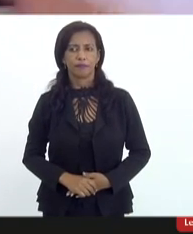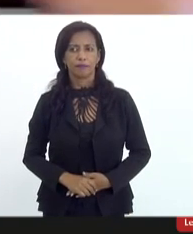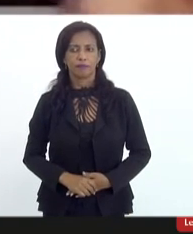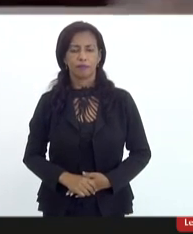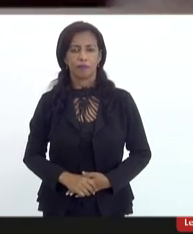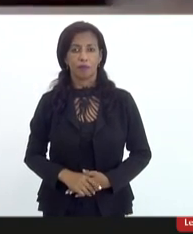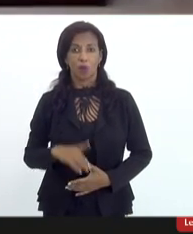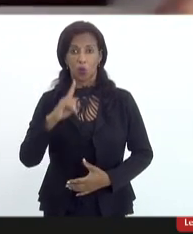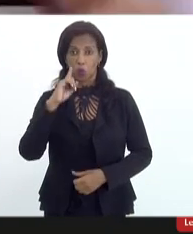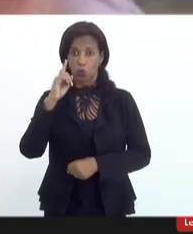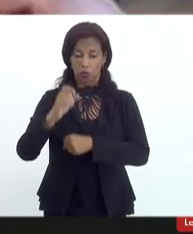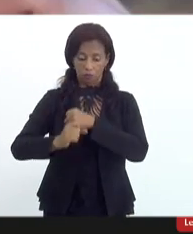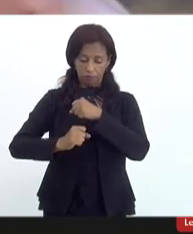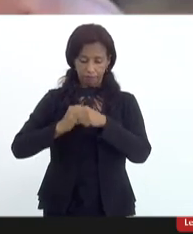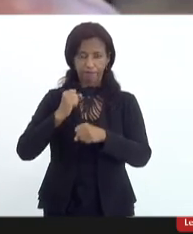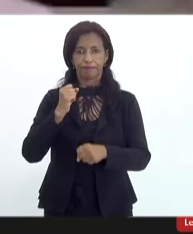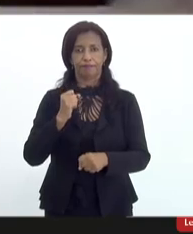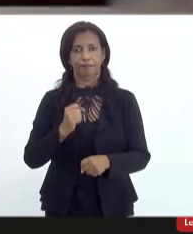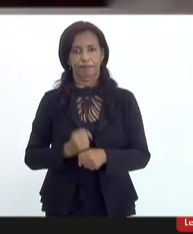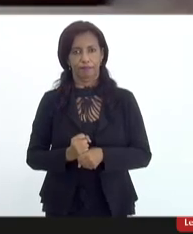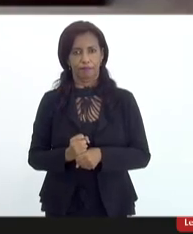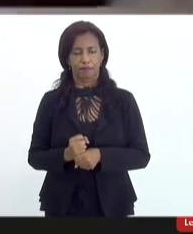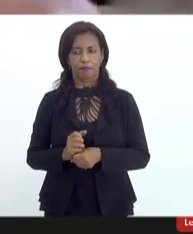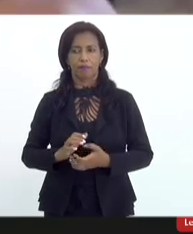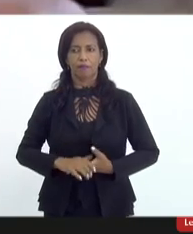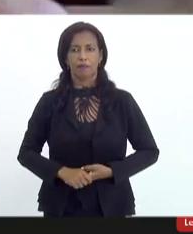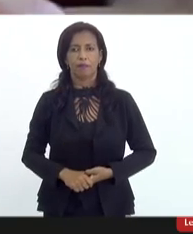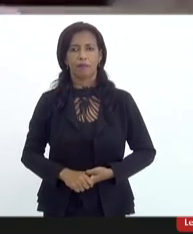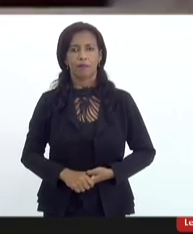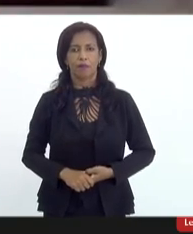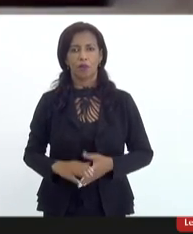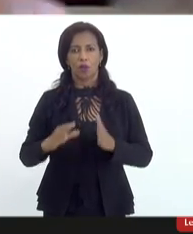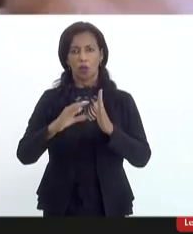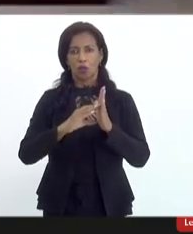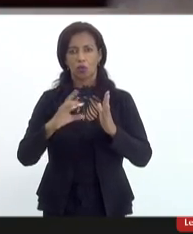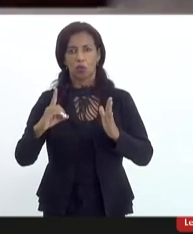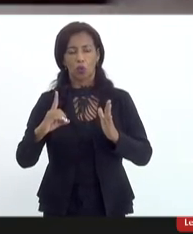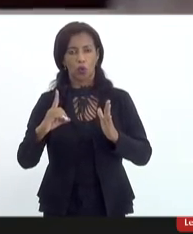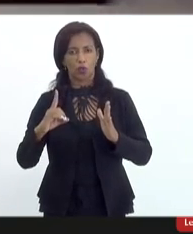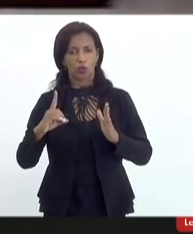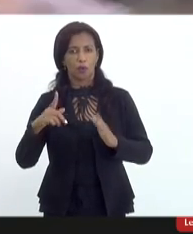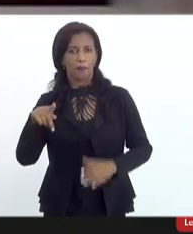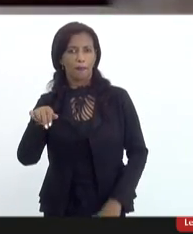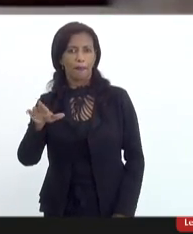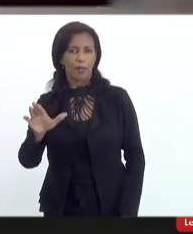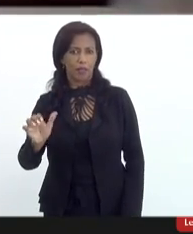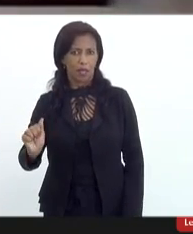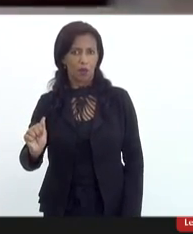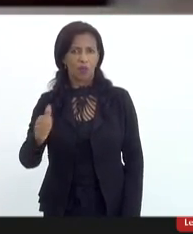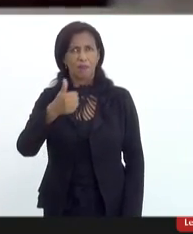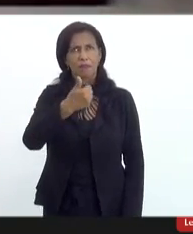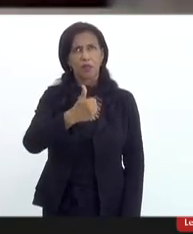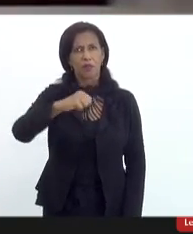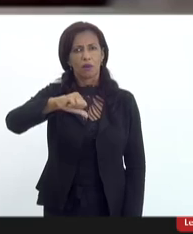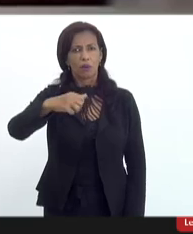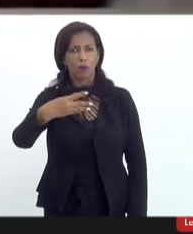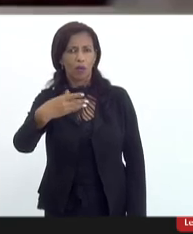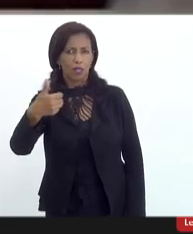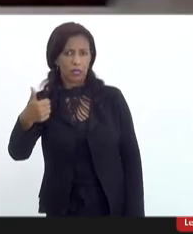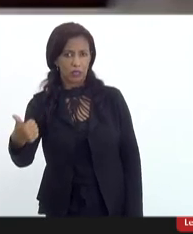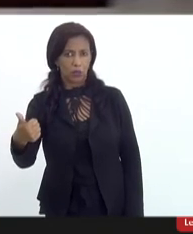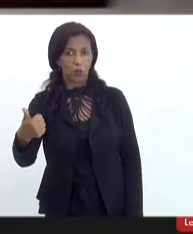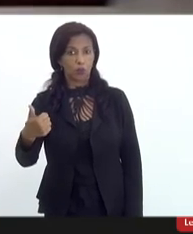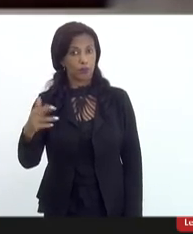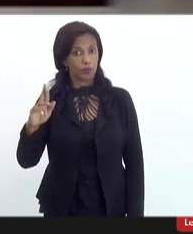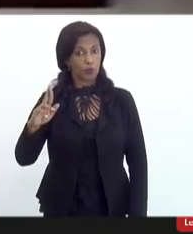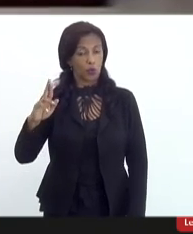Um ano depois de sancionado o Código Penal de 40, portanto, 1941, a chefatura de